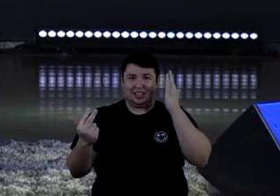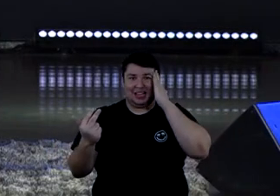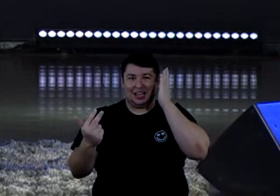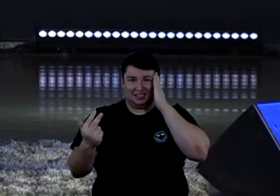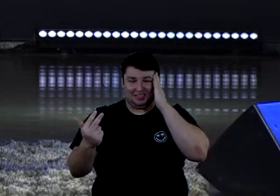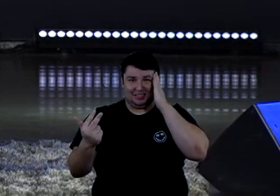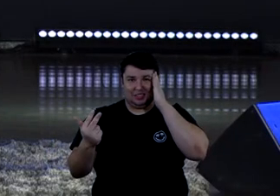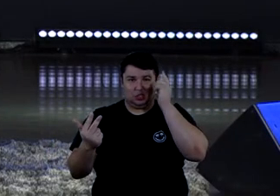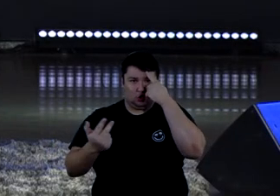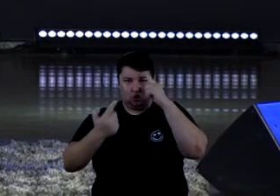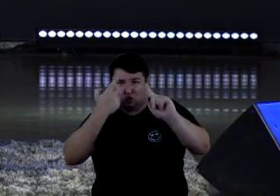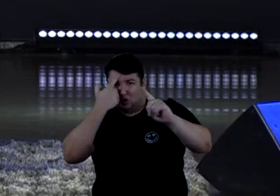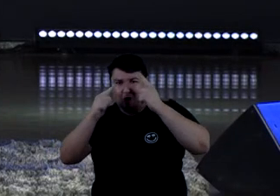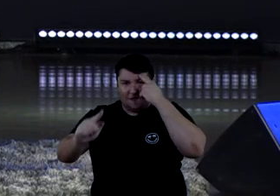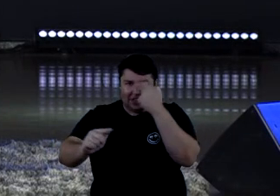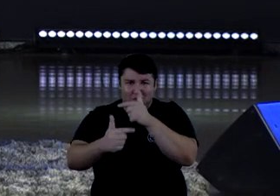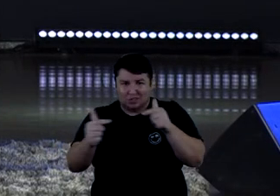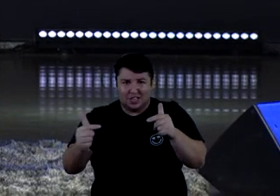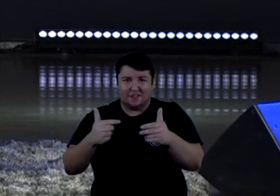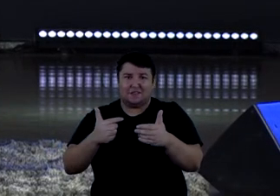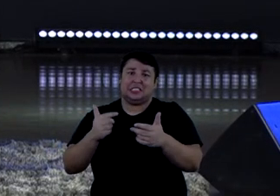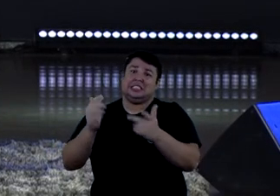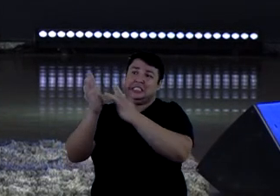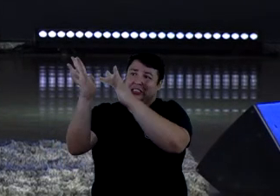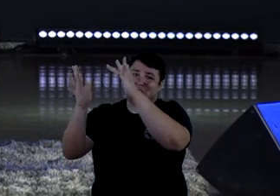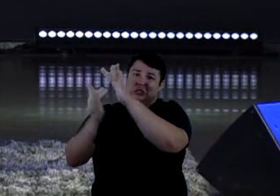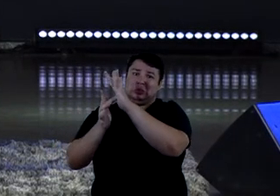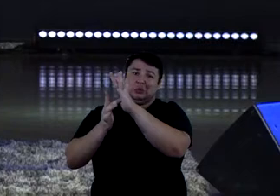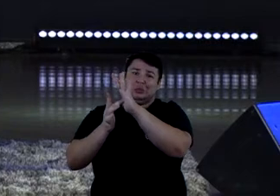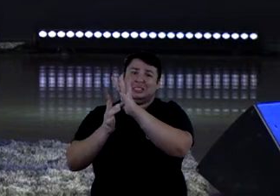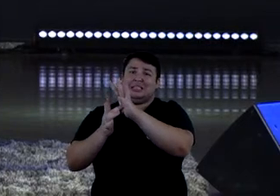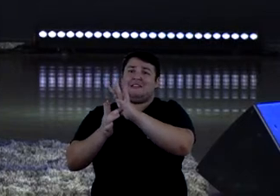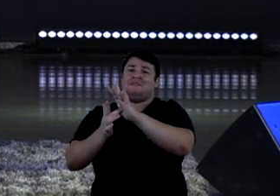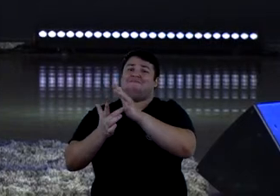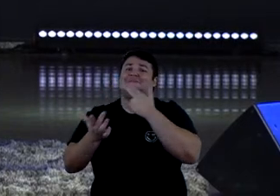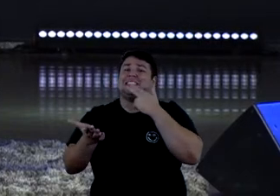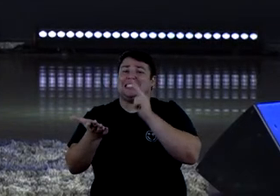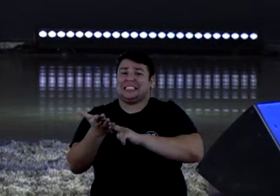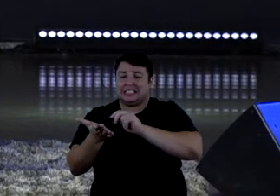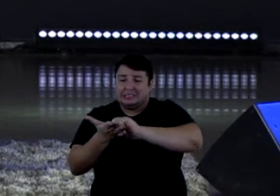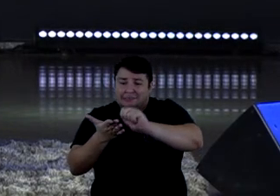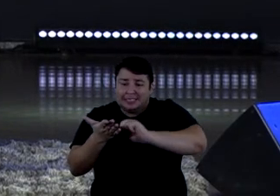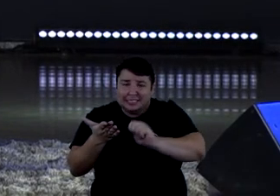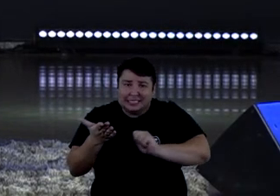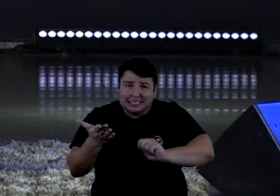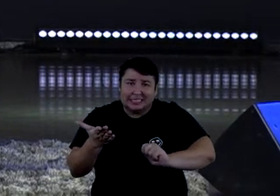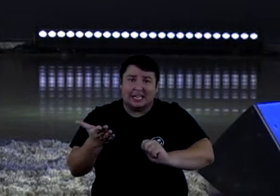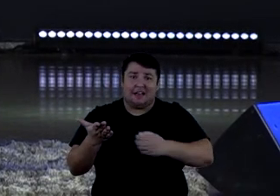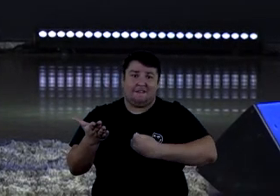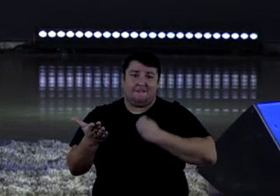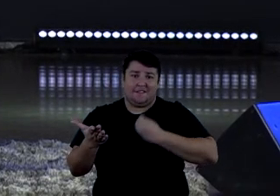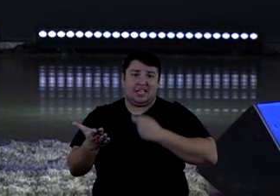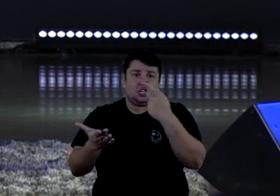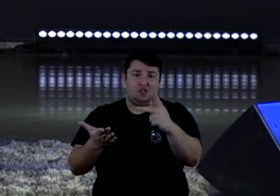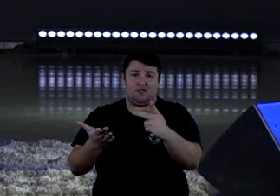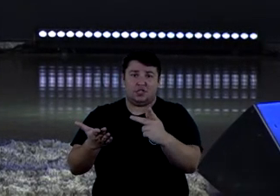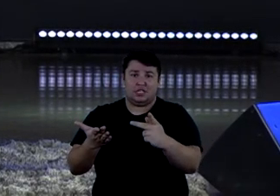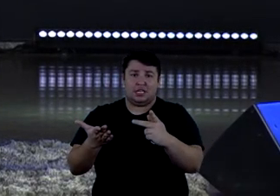Sem dúvida, vocês são uma carta de Cristo, que mostra os resultados do nosso trabalho em seu